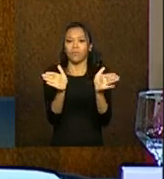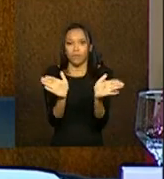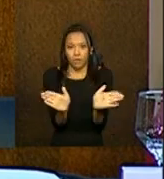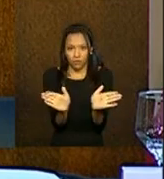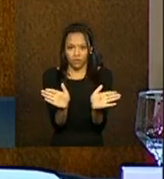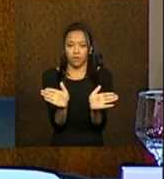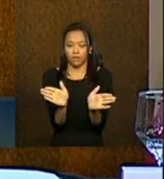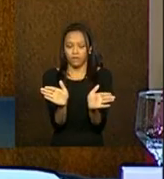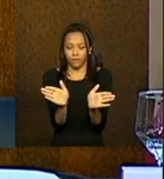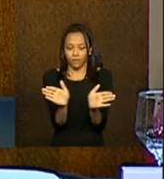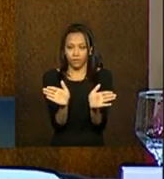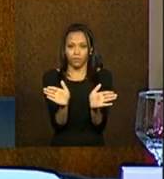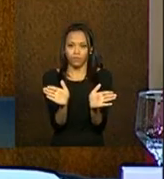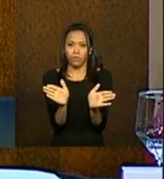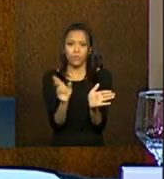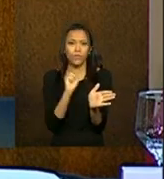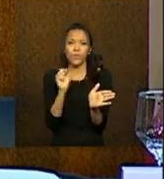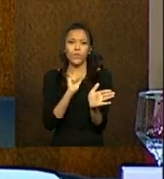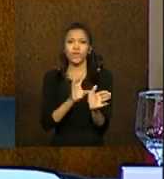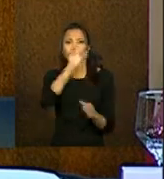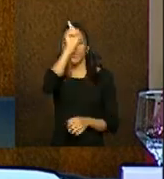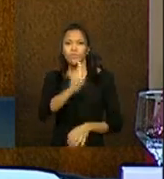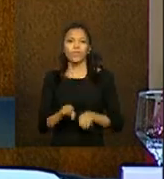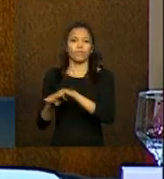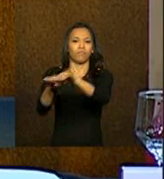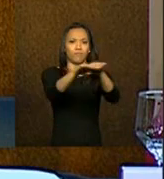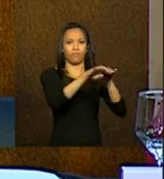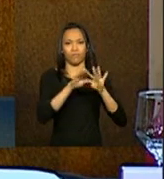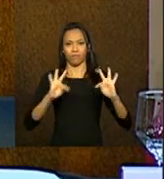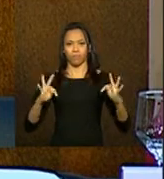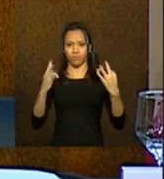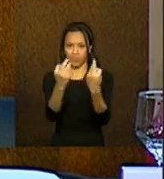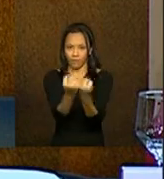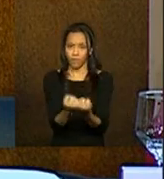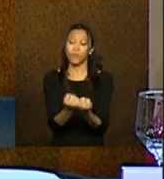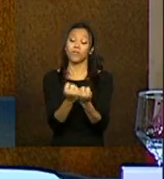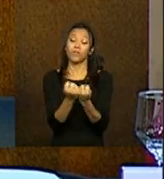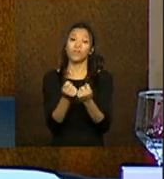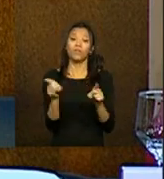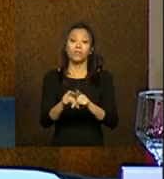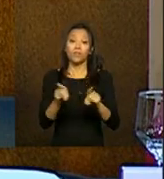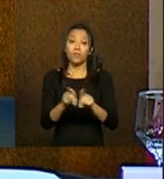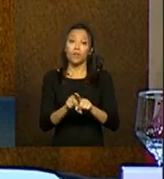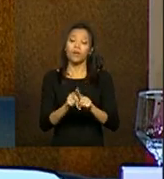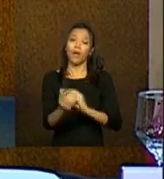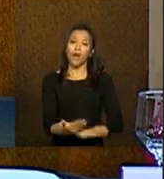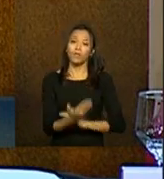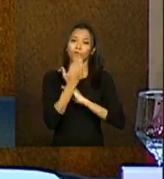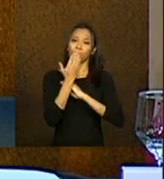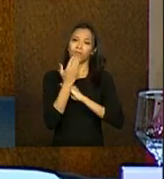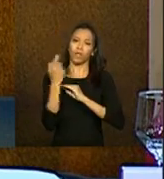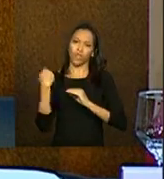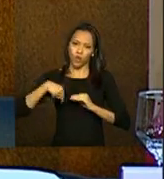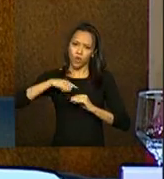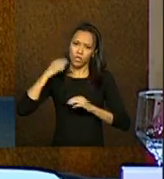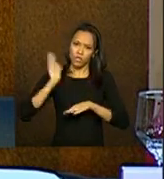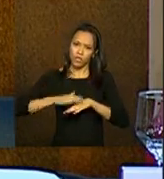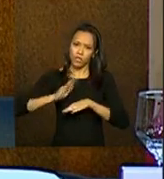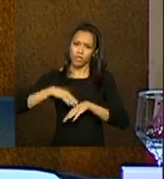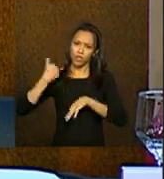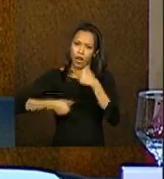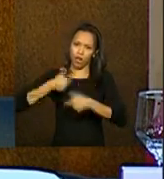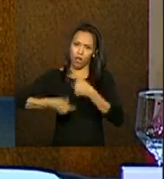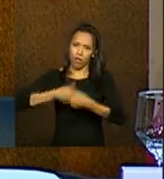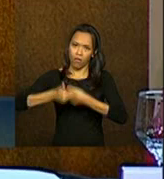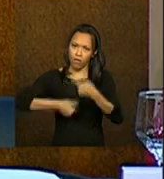a a democracia e contribuiu pro para que pudéssemos realizar um planejamento